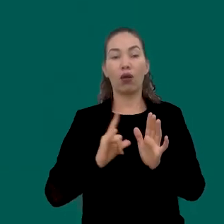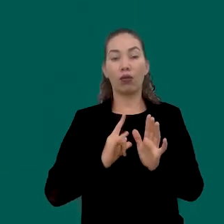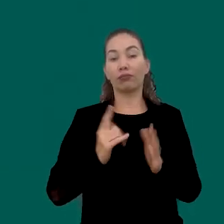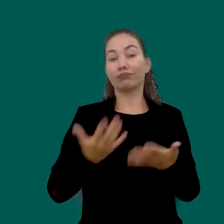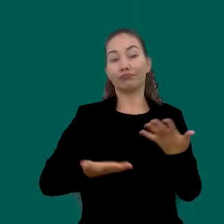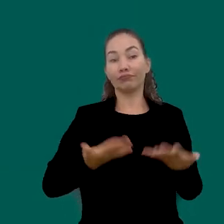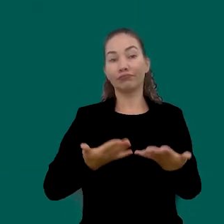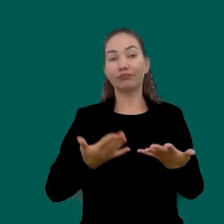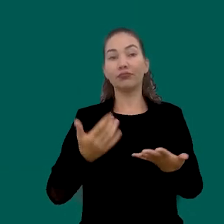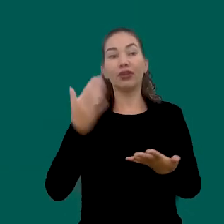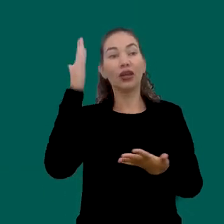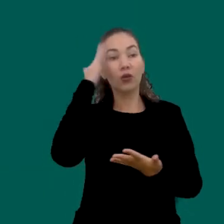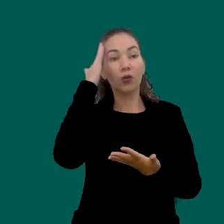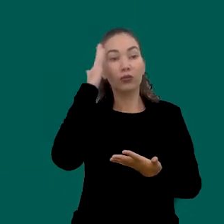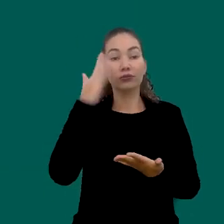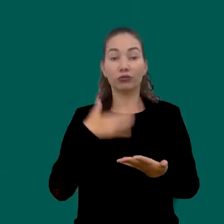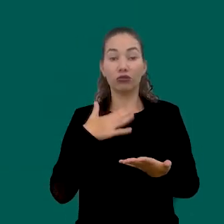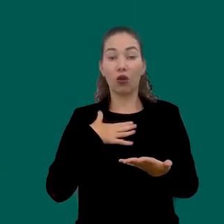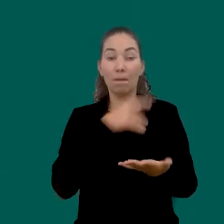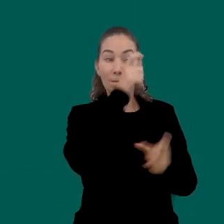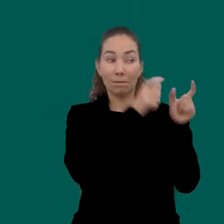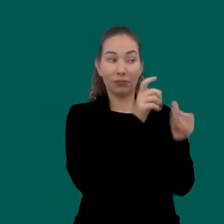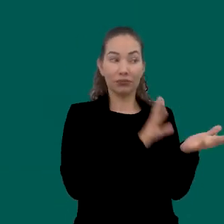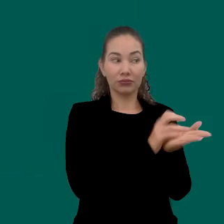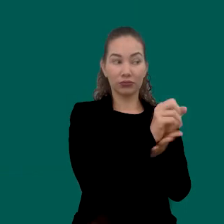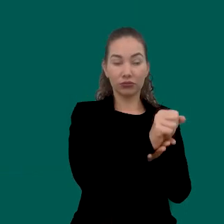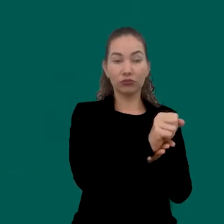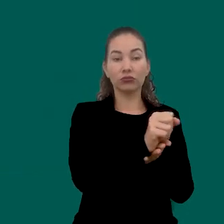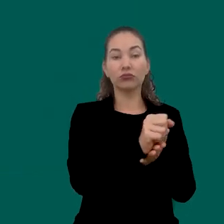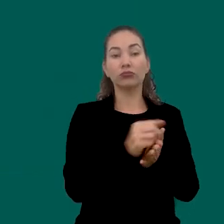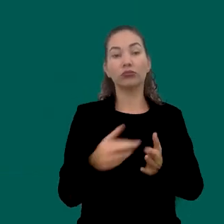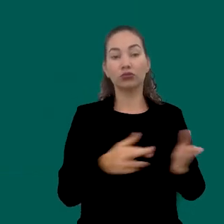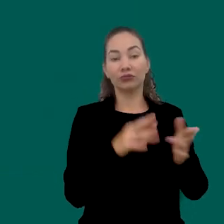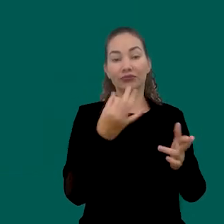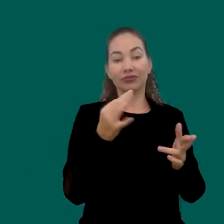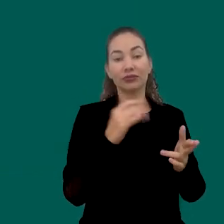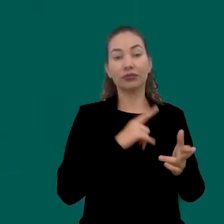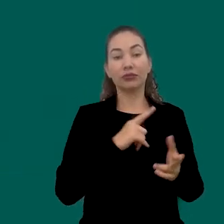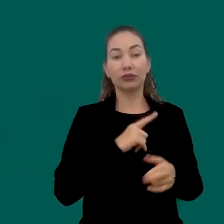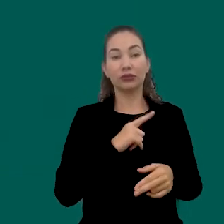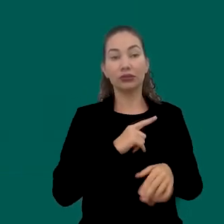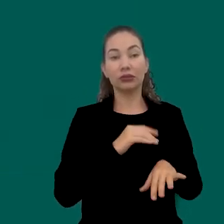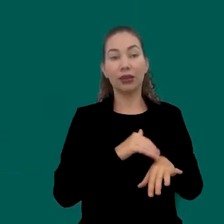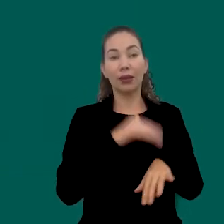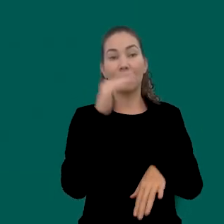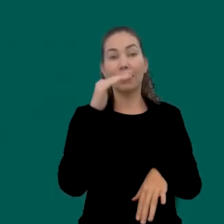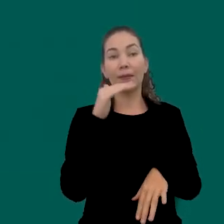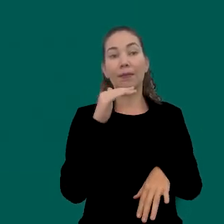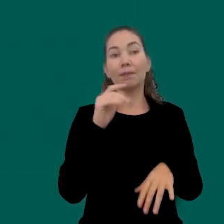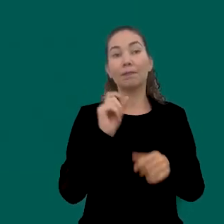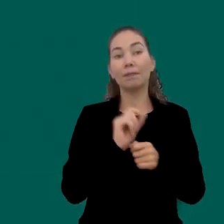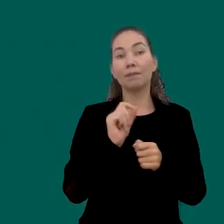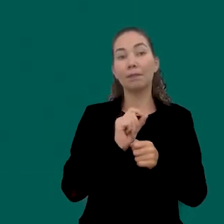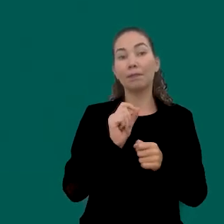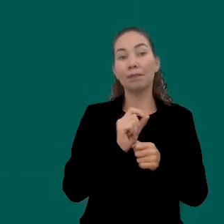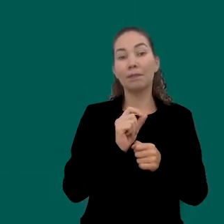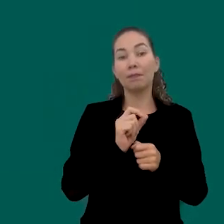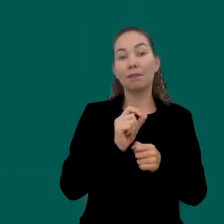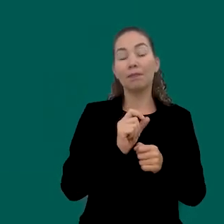cá. Eu sei que o meu consumidor, eu sei que o público do Vale dos Sinos consome mais o sabão em pó A do que o sabão em pó